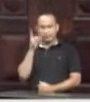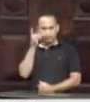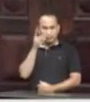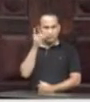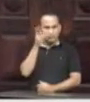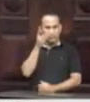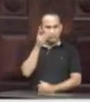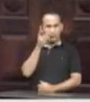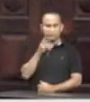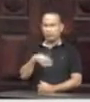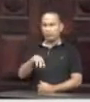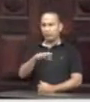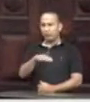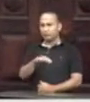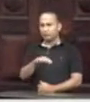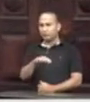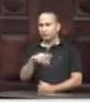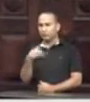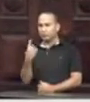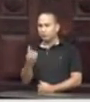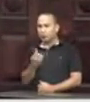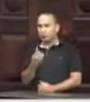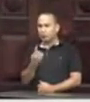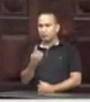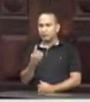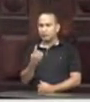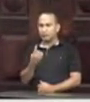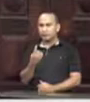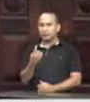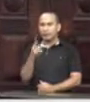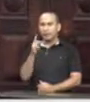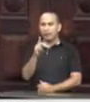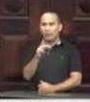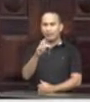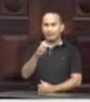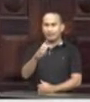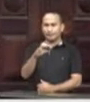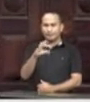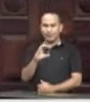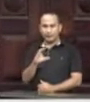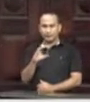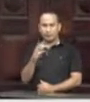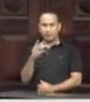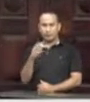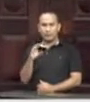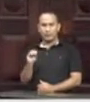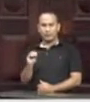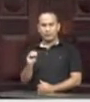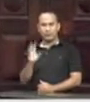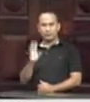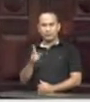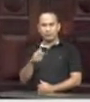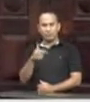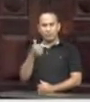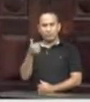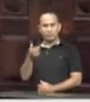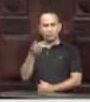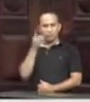gente se una à PEC 40, que já é de todos os